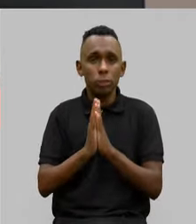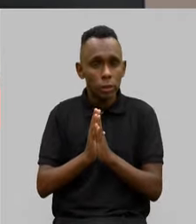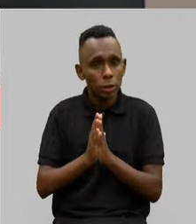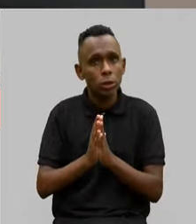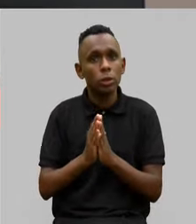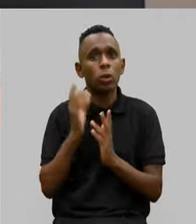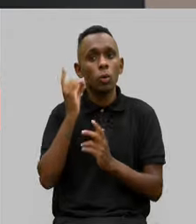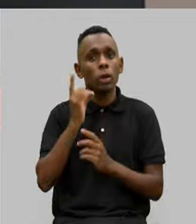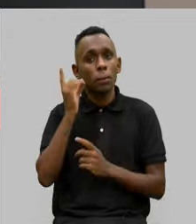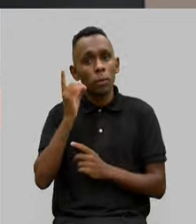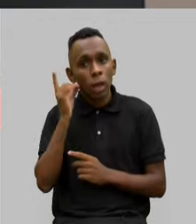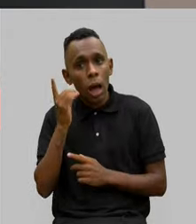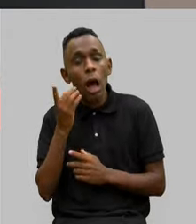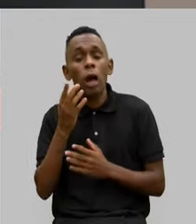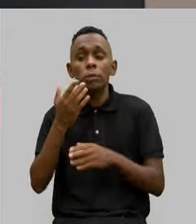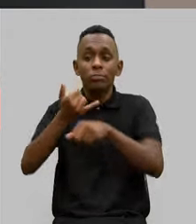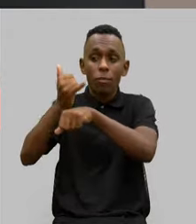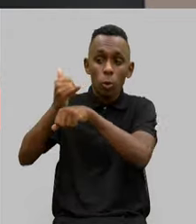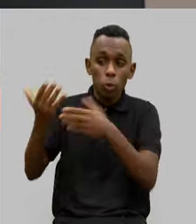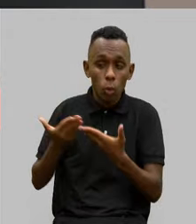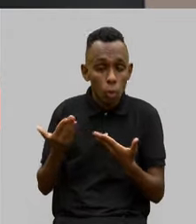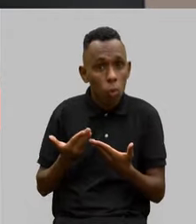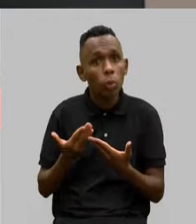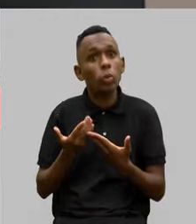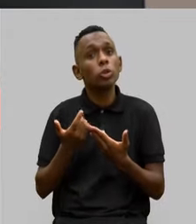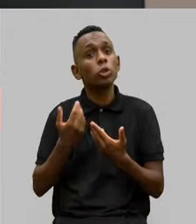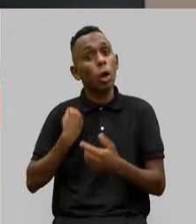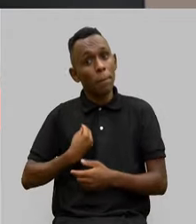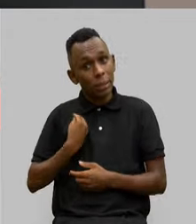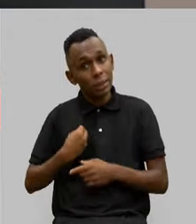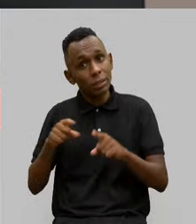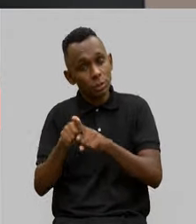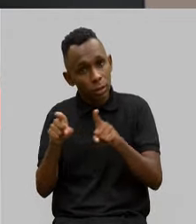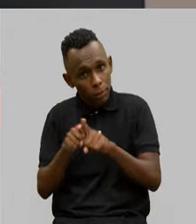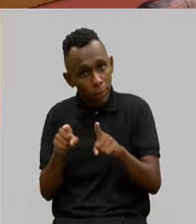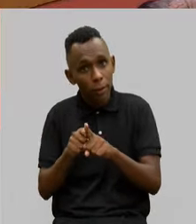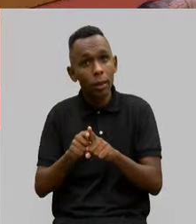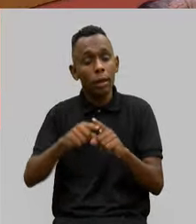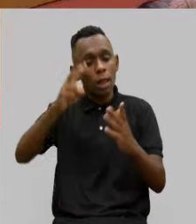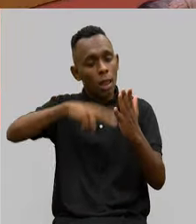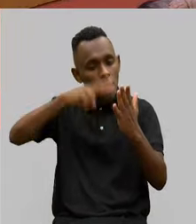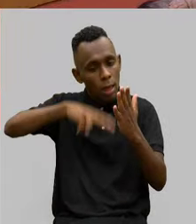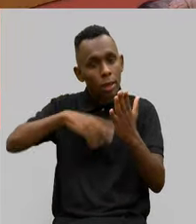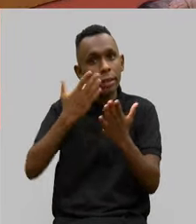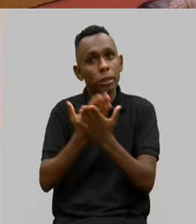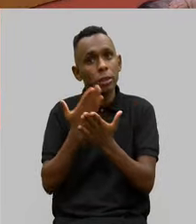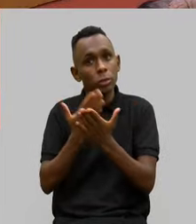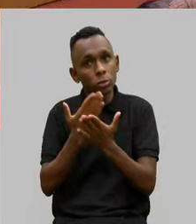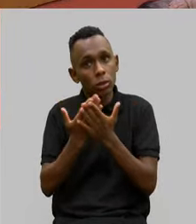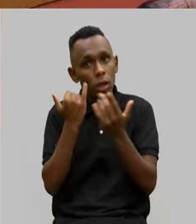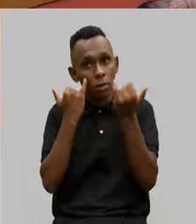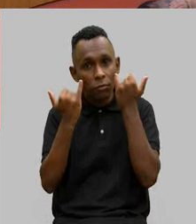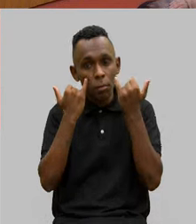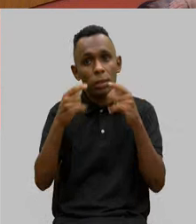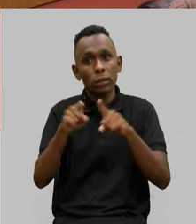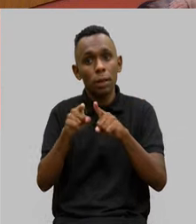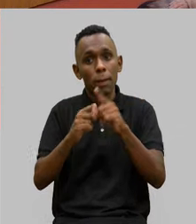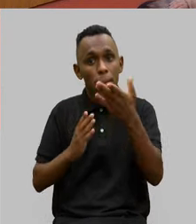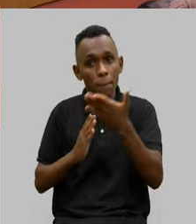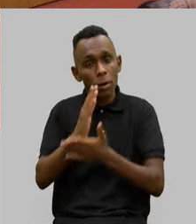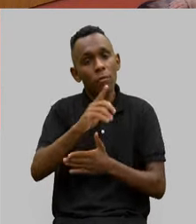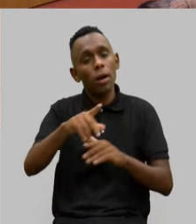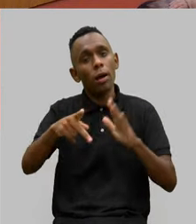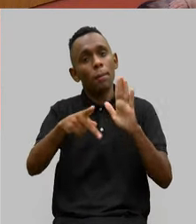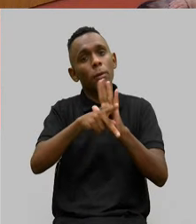não vieram aqui hoje que possam estudar que possam ler que possam se informar né e aprovar essa PL aqui em